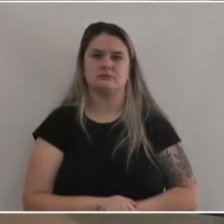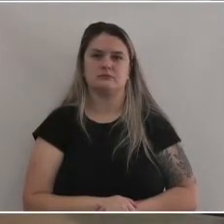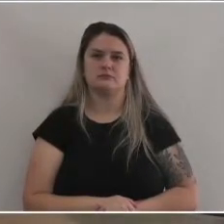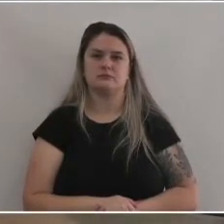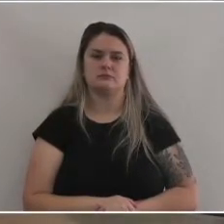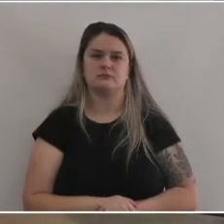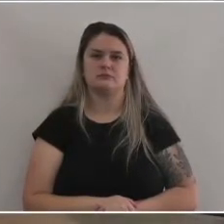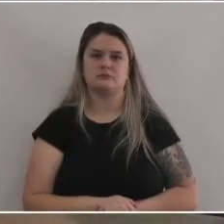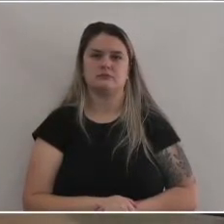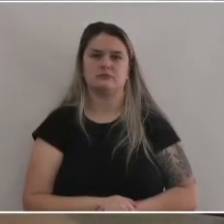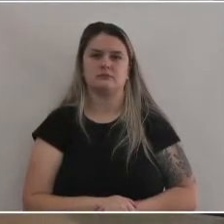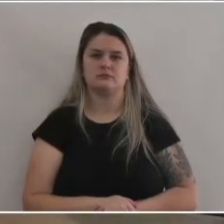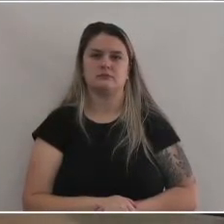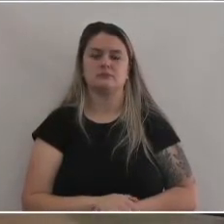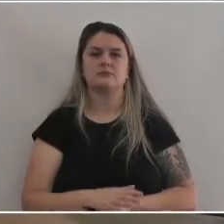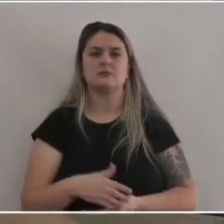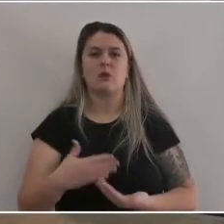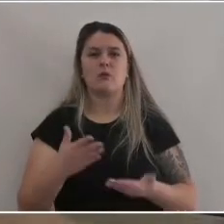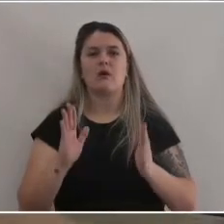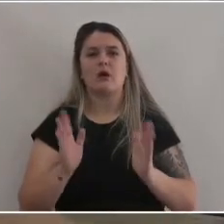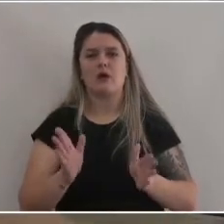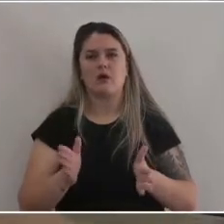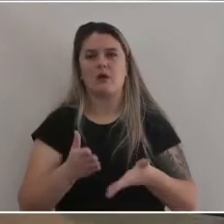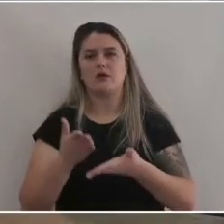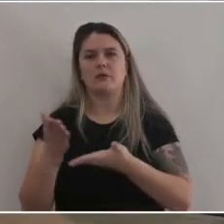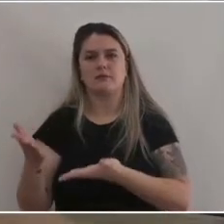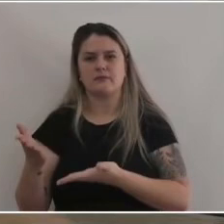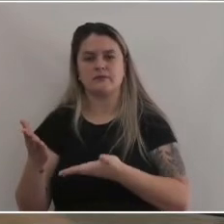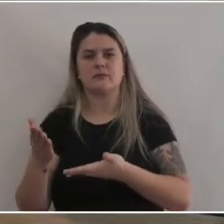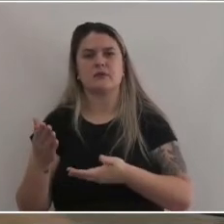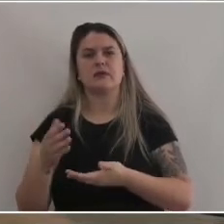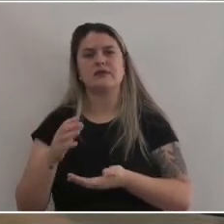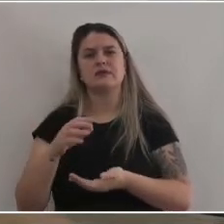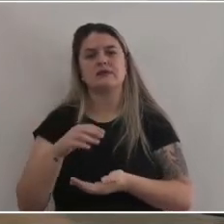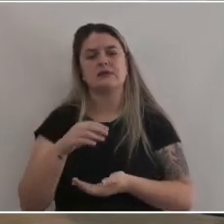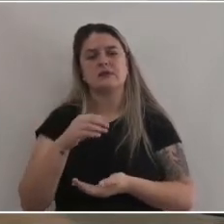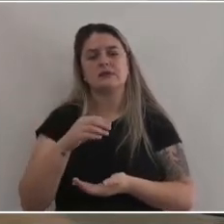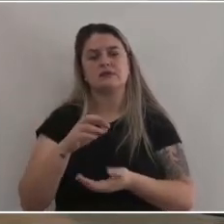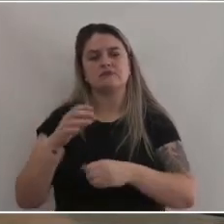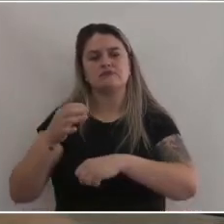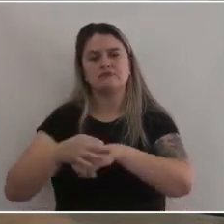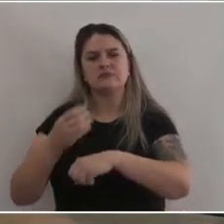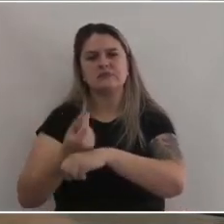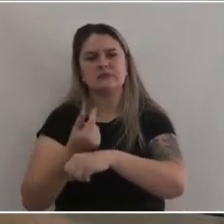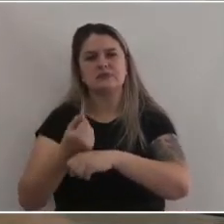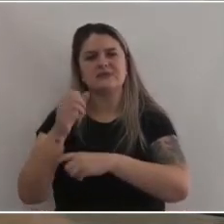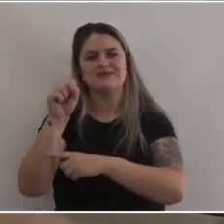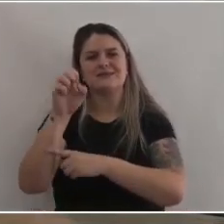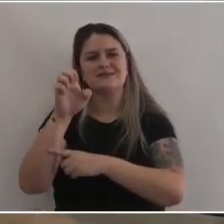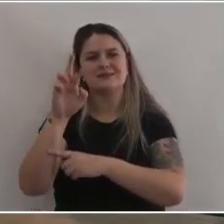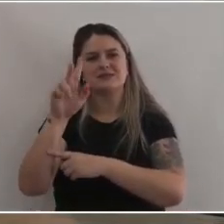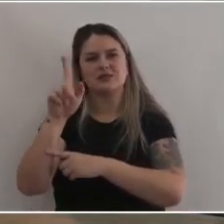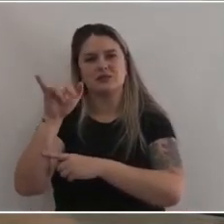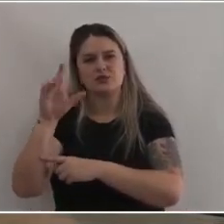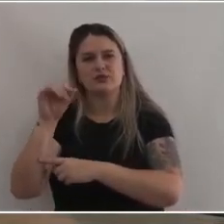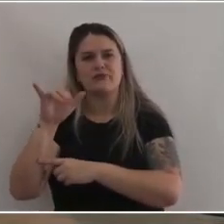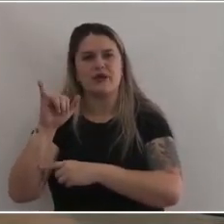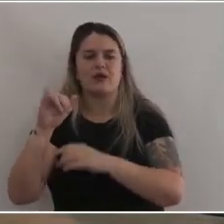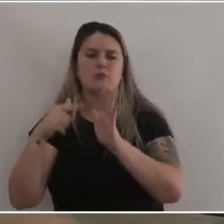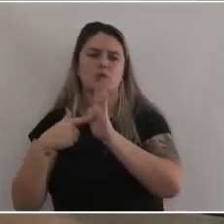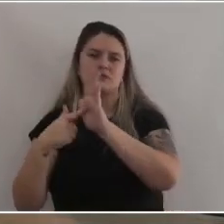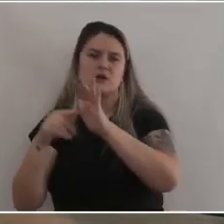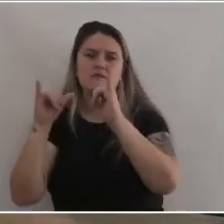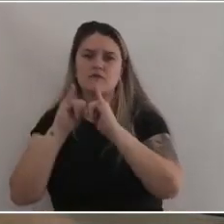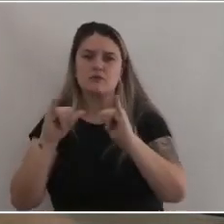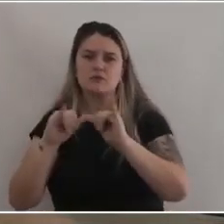Então, da minha parte, seria isso. Passo a palavra para o contador da Câmara, Sérgio, para apresentar as informações do legislativo referente ao